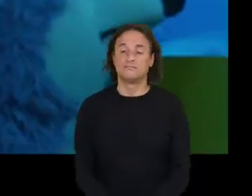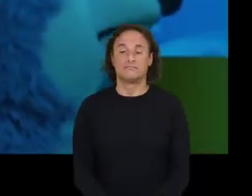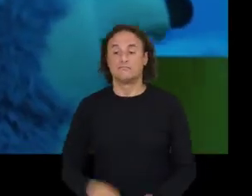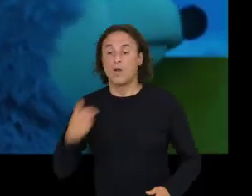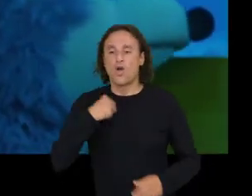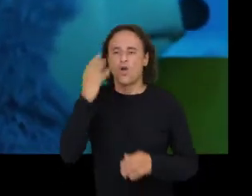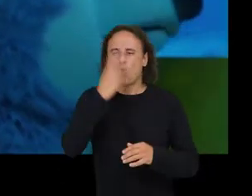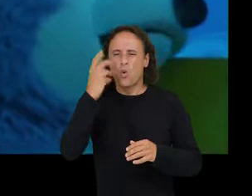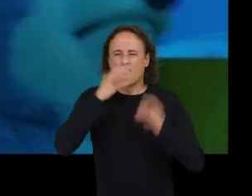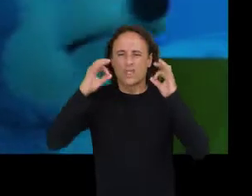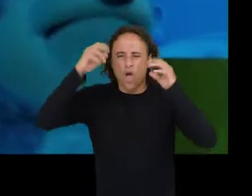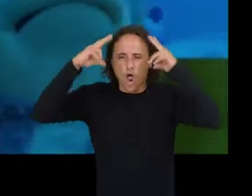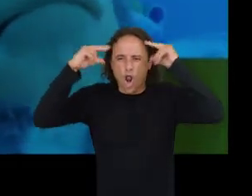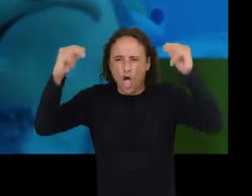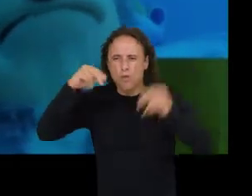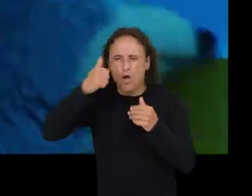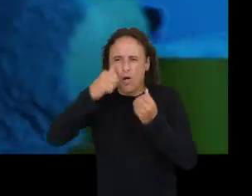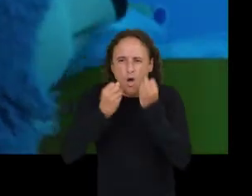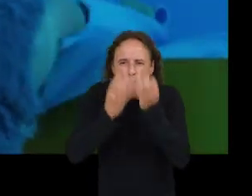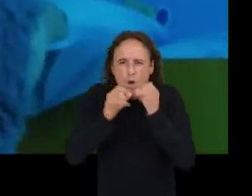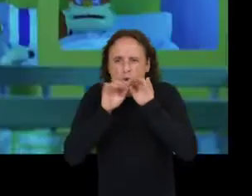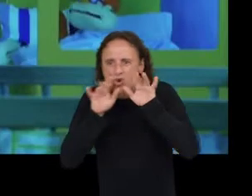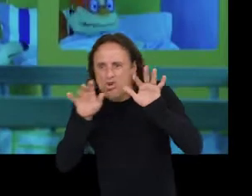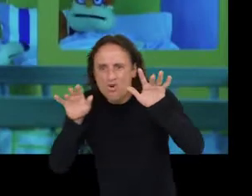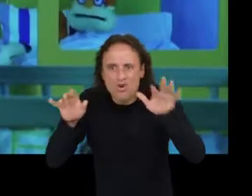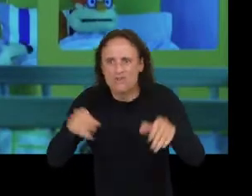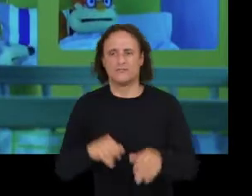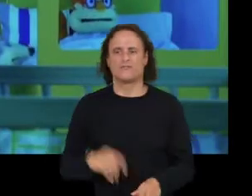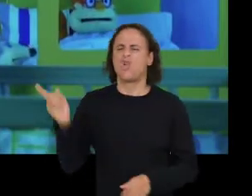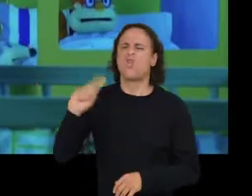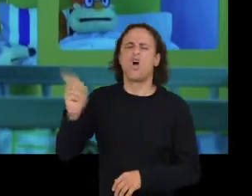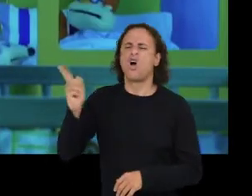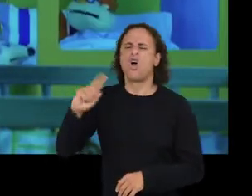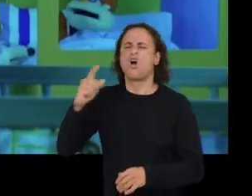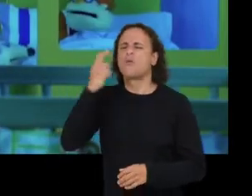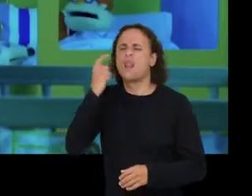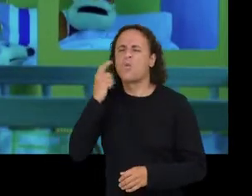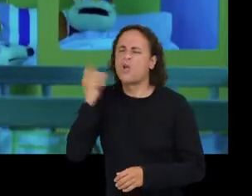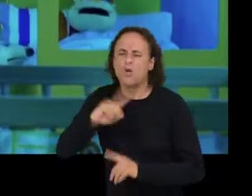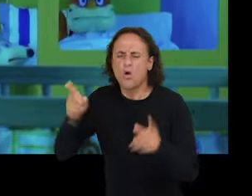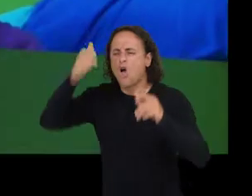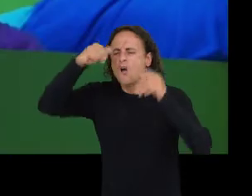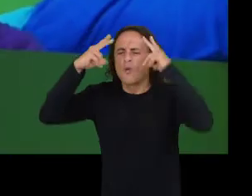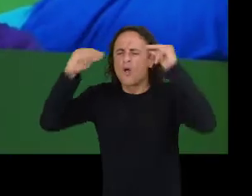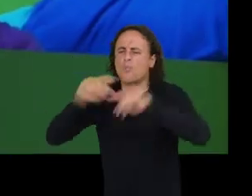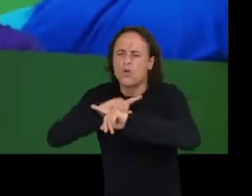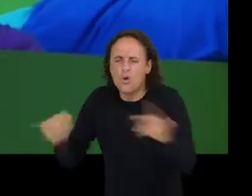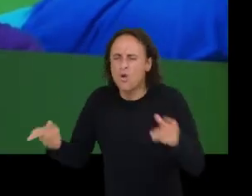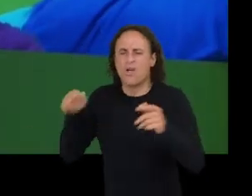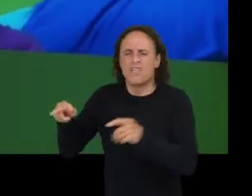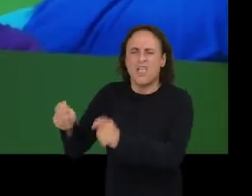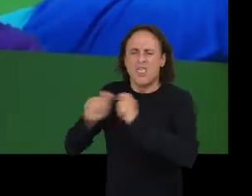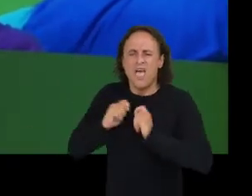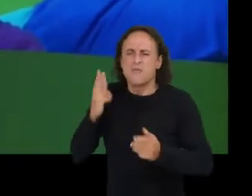Pois vou contar un conto de home lobo. Home lobo non, Braulio. A min o